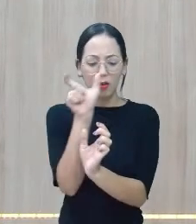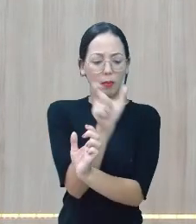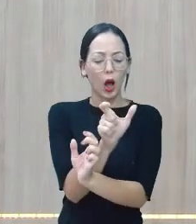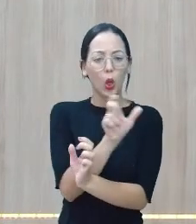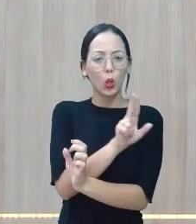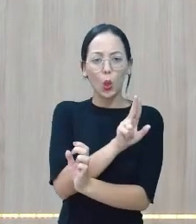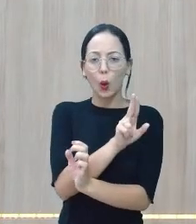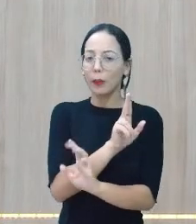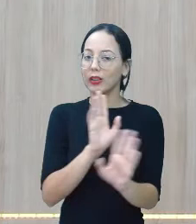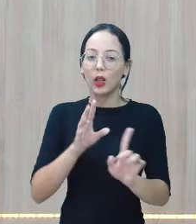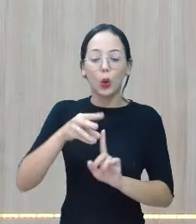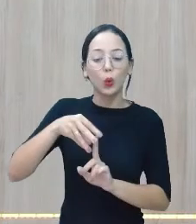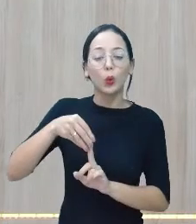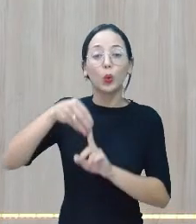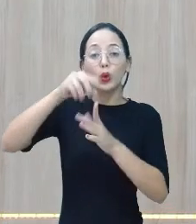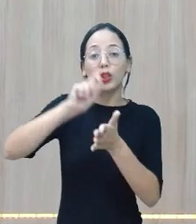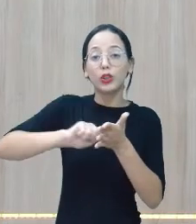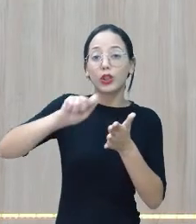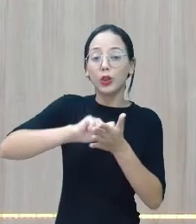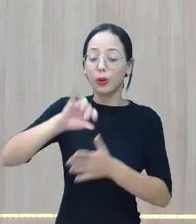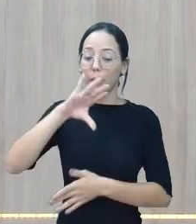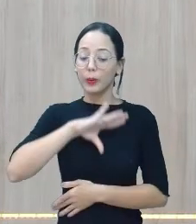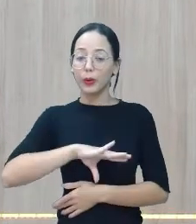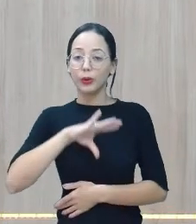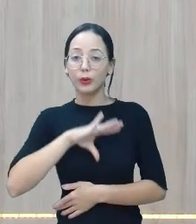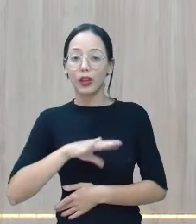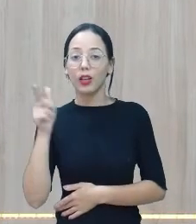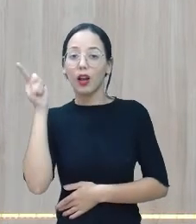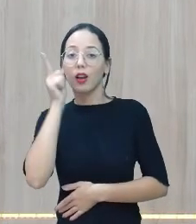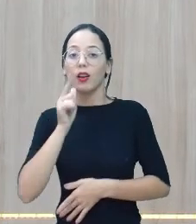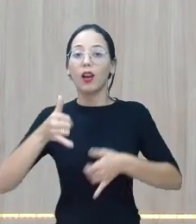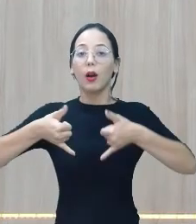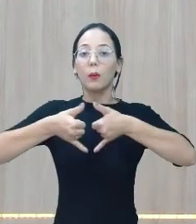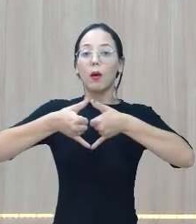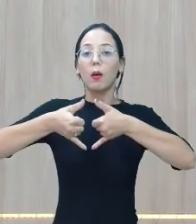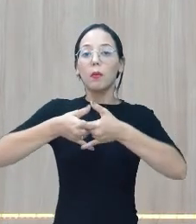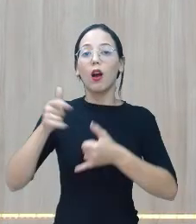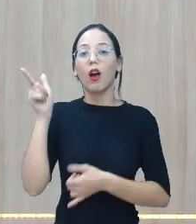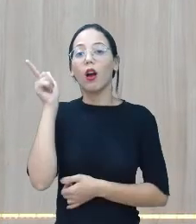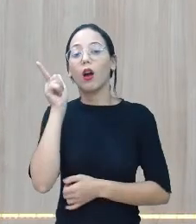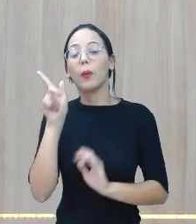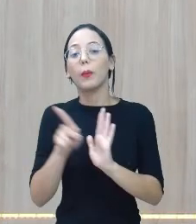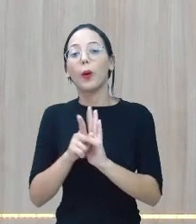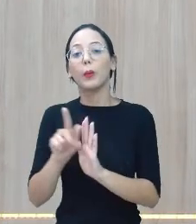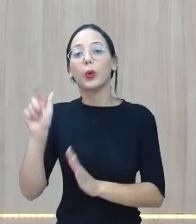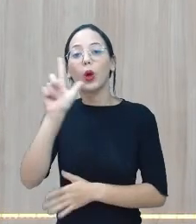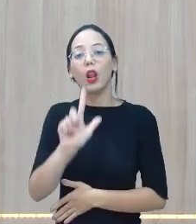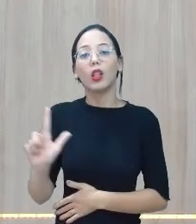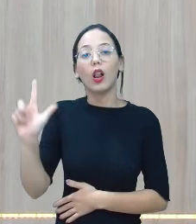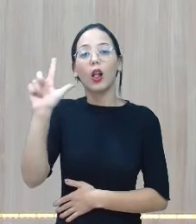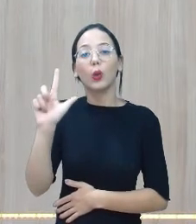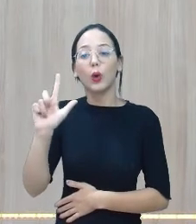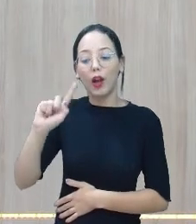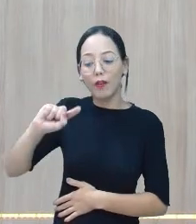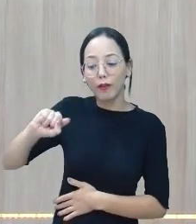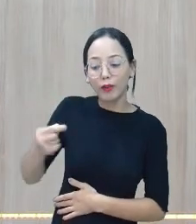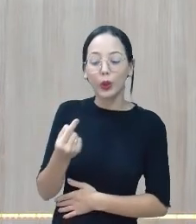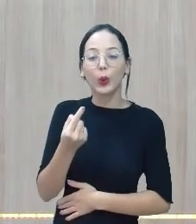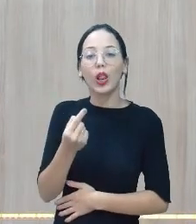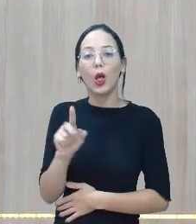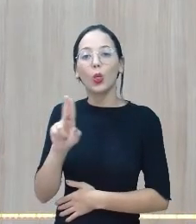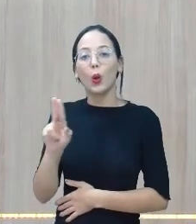único escritor de língua portuguesa a ganhar o Nobel de Literatura, vírgula,